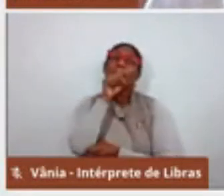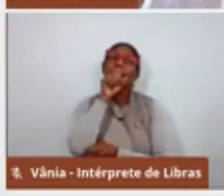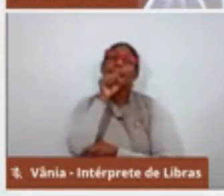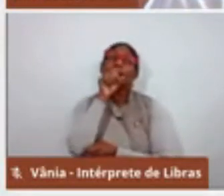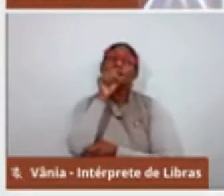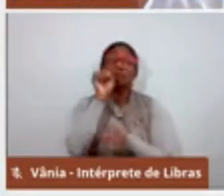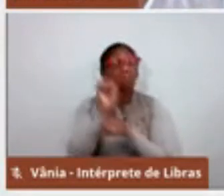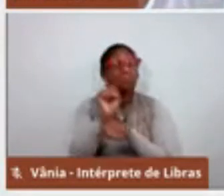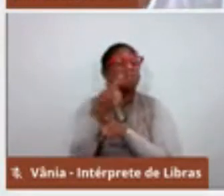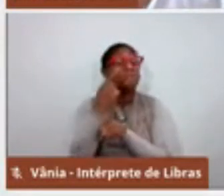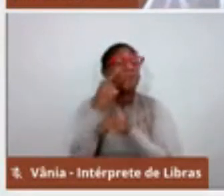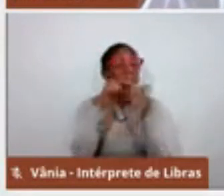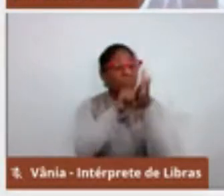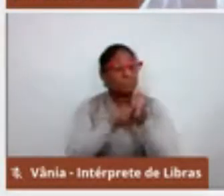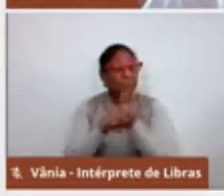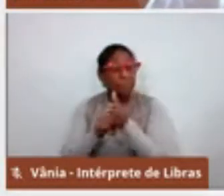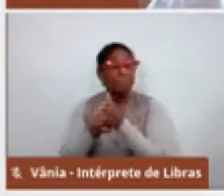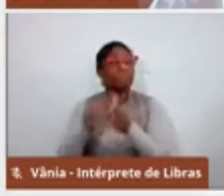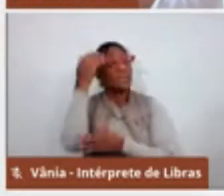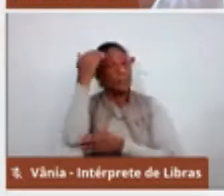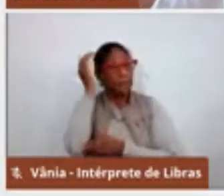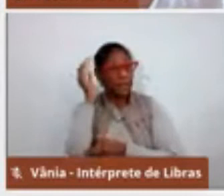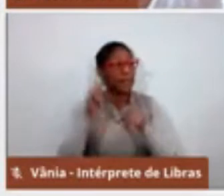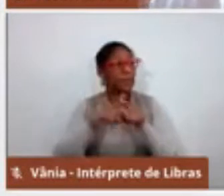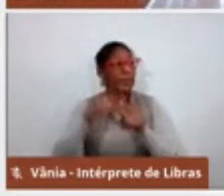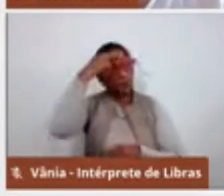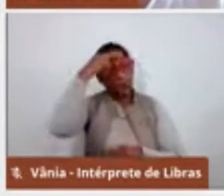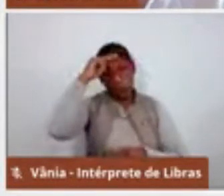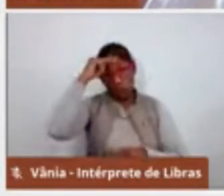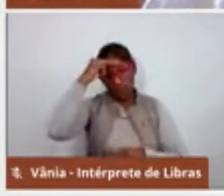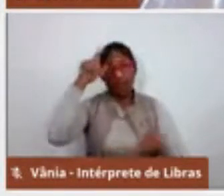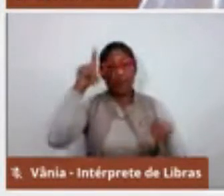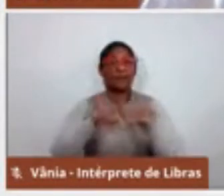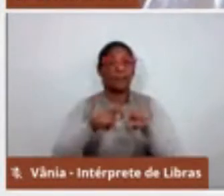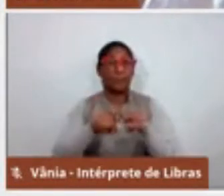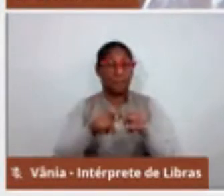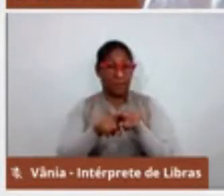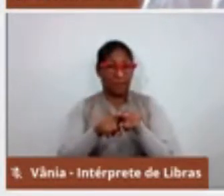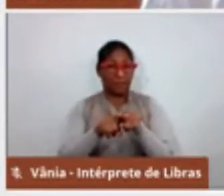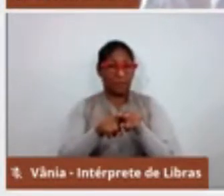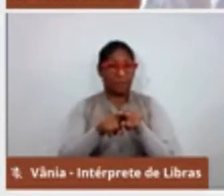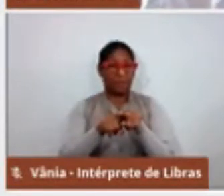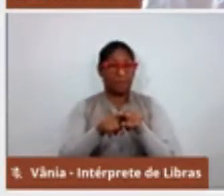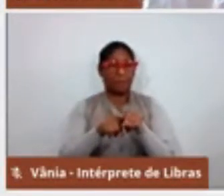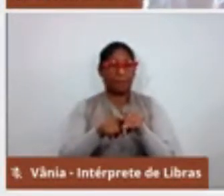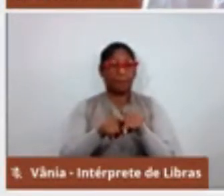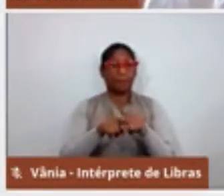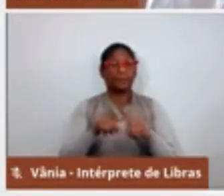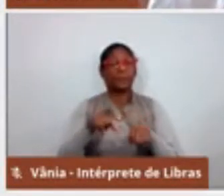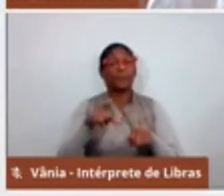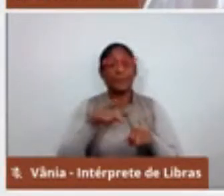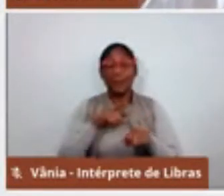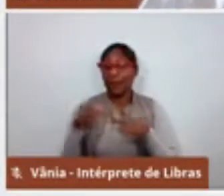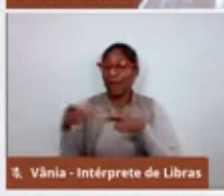região de Santa Maria e de Uruguaiana, que junto com ela também está na mesma macro-região ao longo dessa semana.